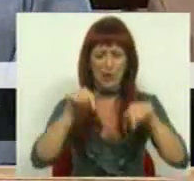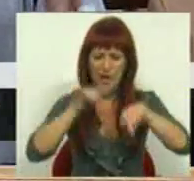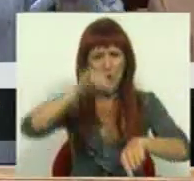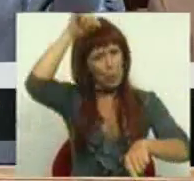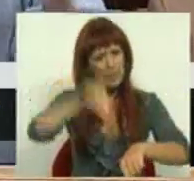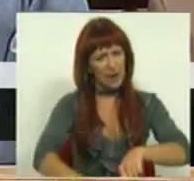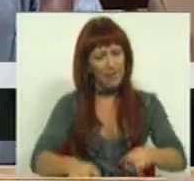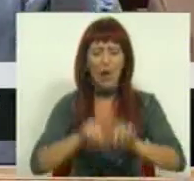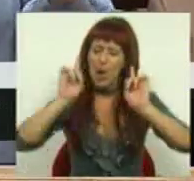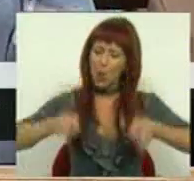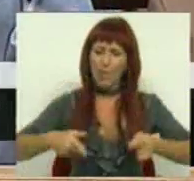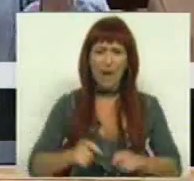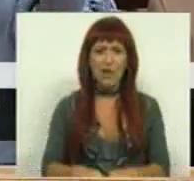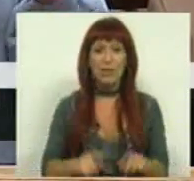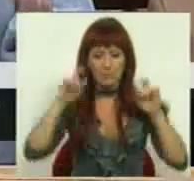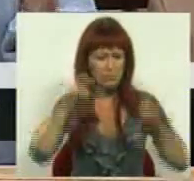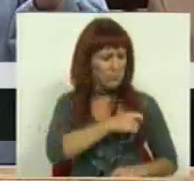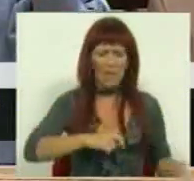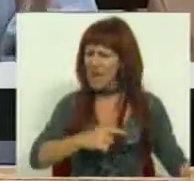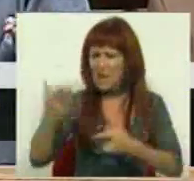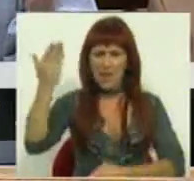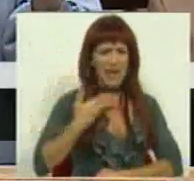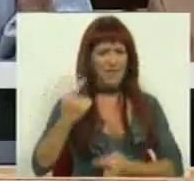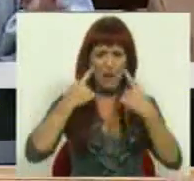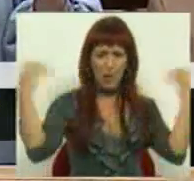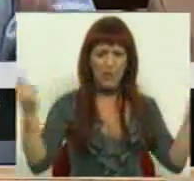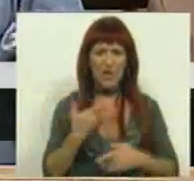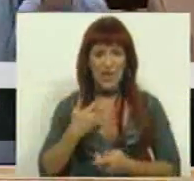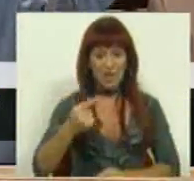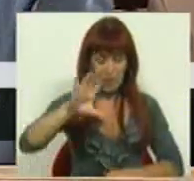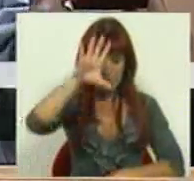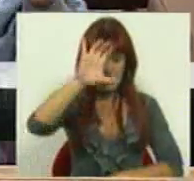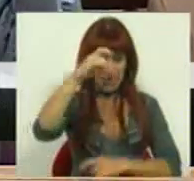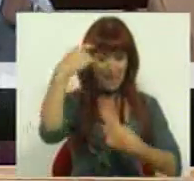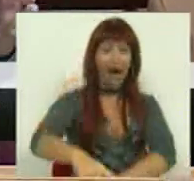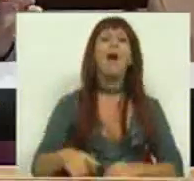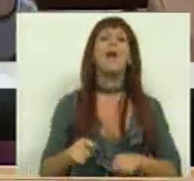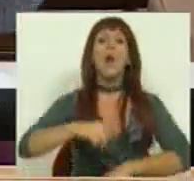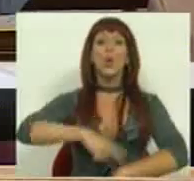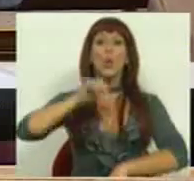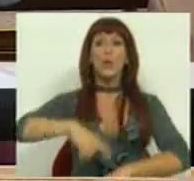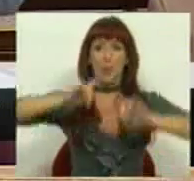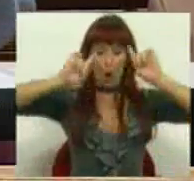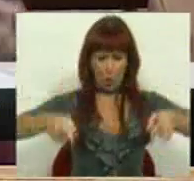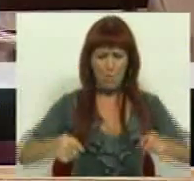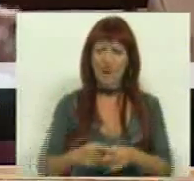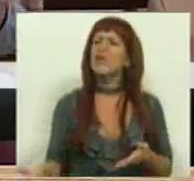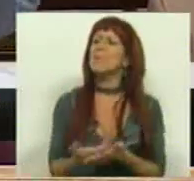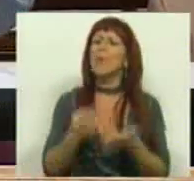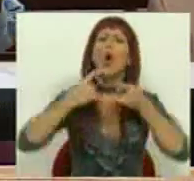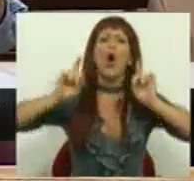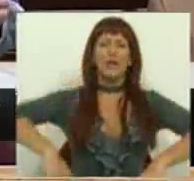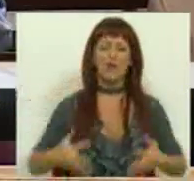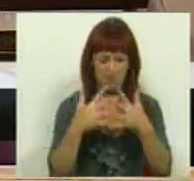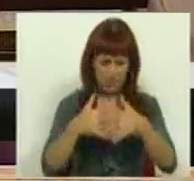é o momento de começar a auditar a dívida pública, a dívida soberana. Este é o momento de começar a renegociação,